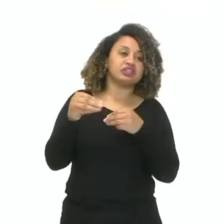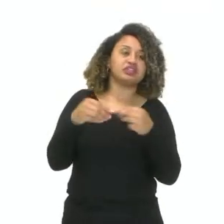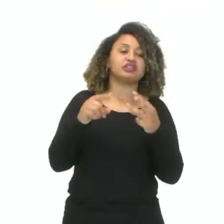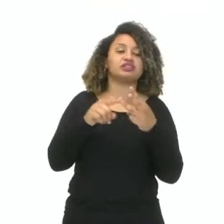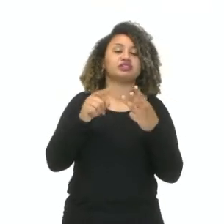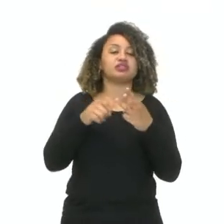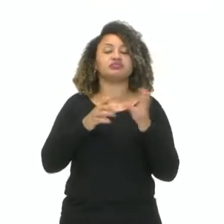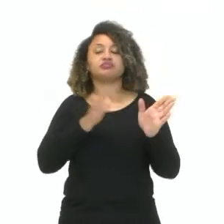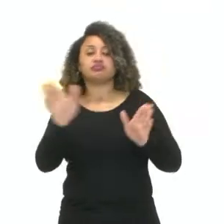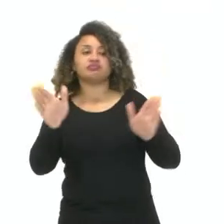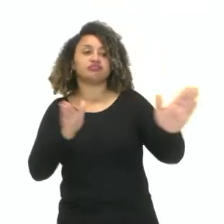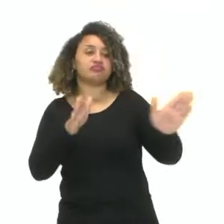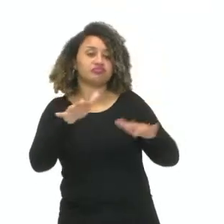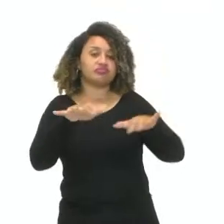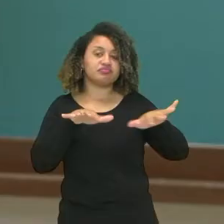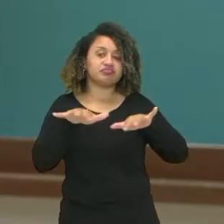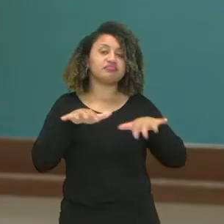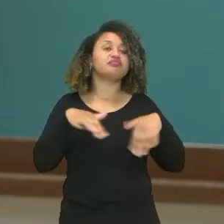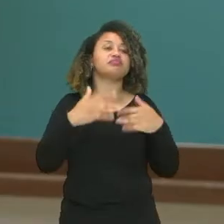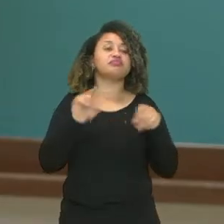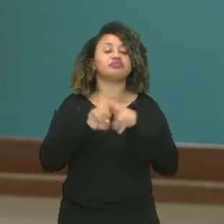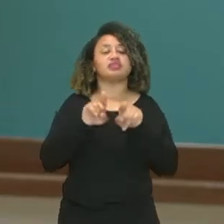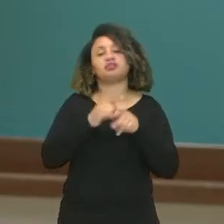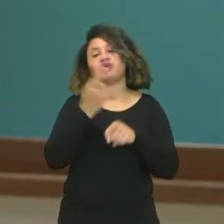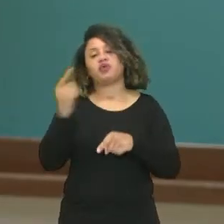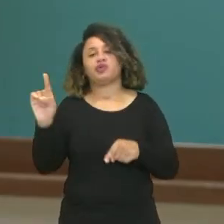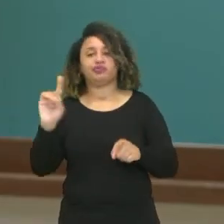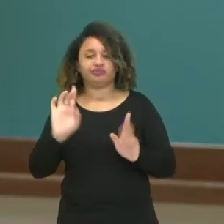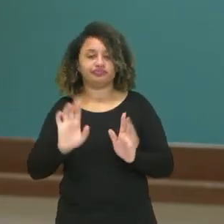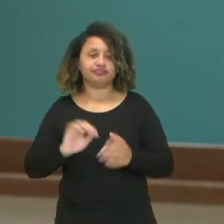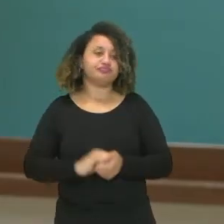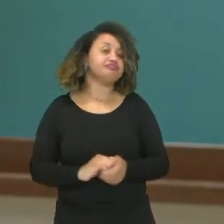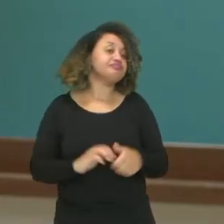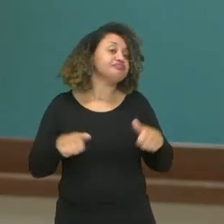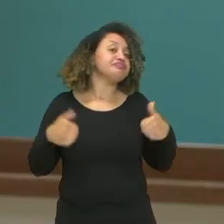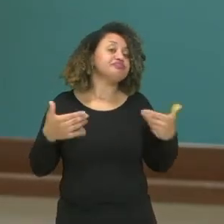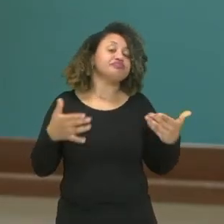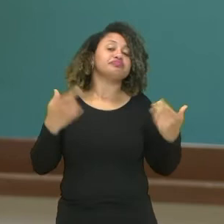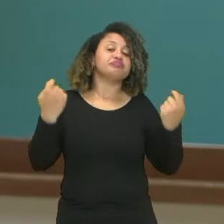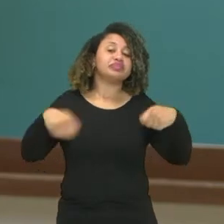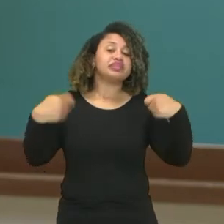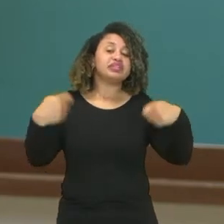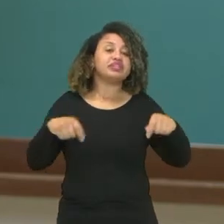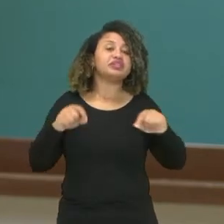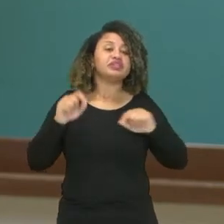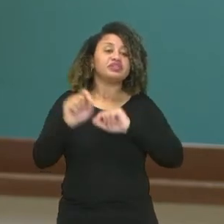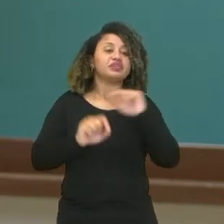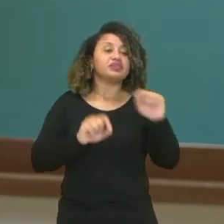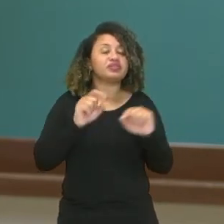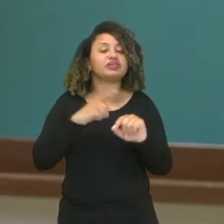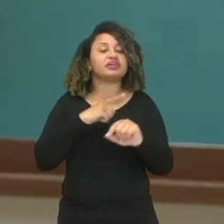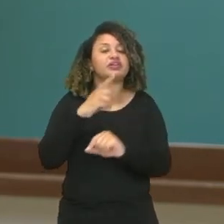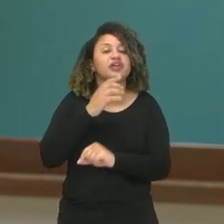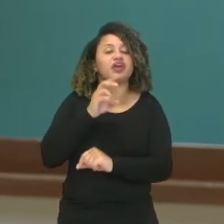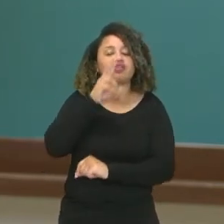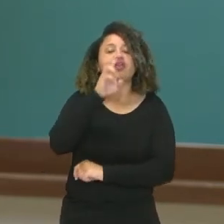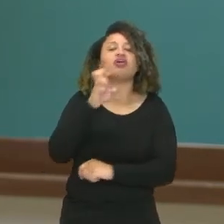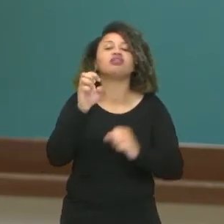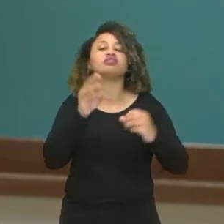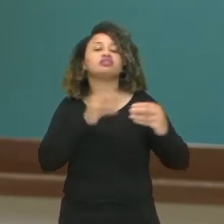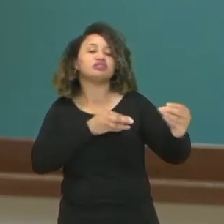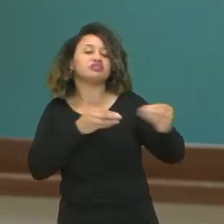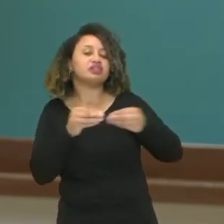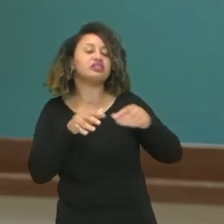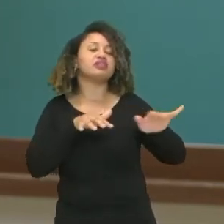flexibilidade, coordenação motora, entre outros. Tá? Então, ela vai precisar que a pessoa tenha força, flexibilidade,